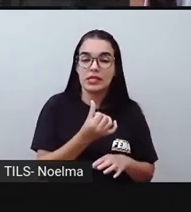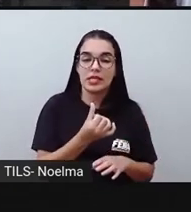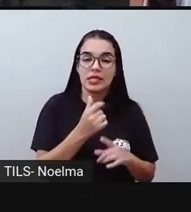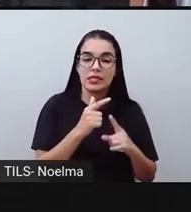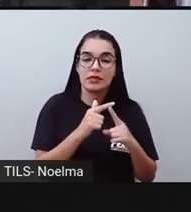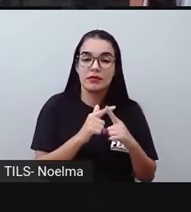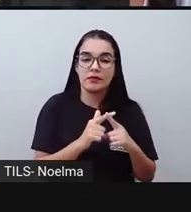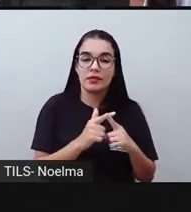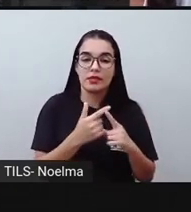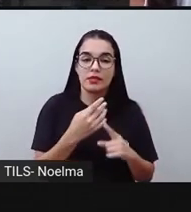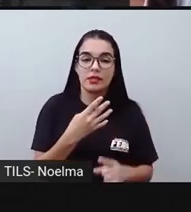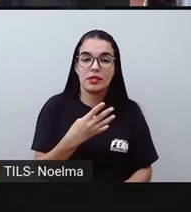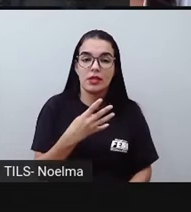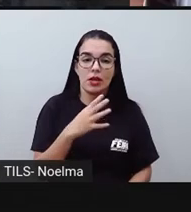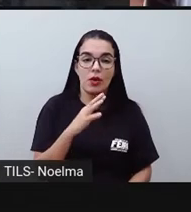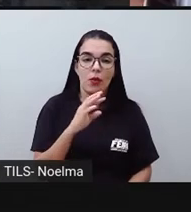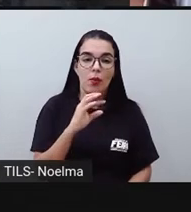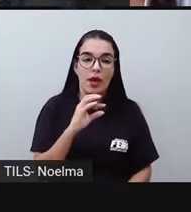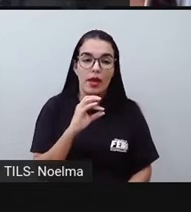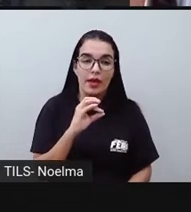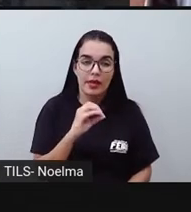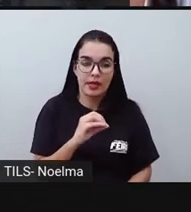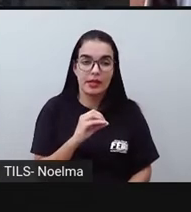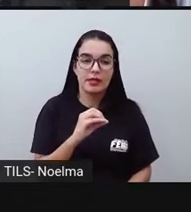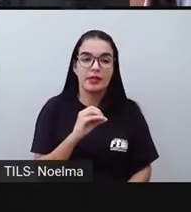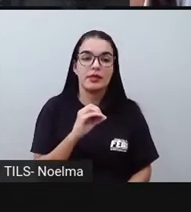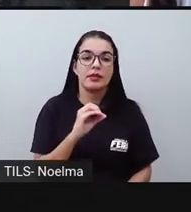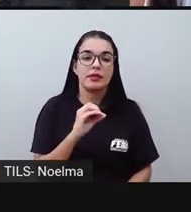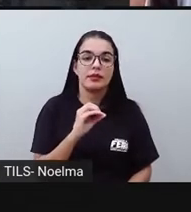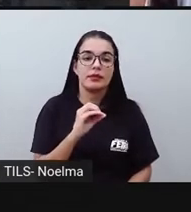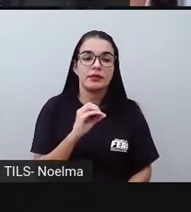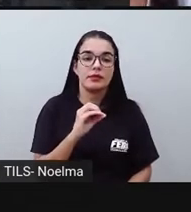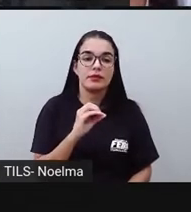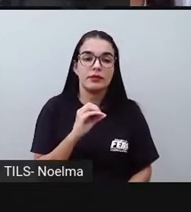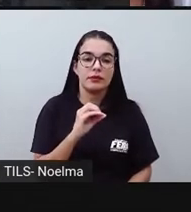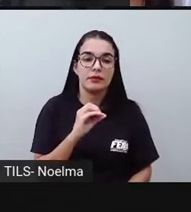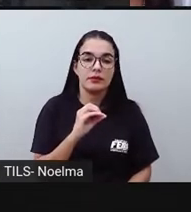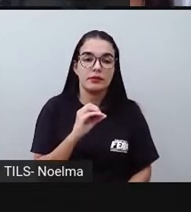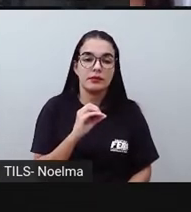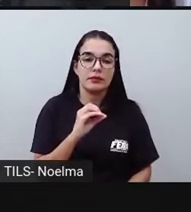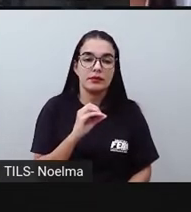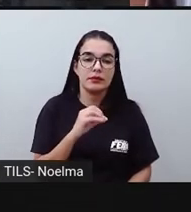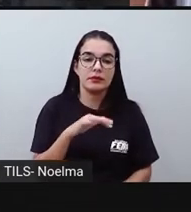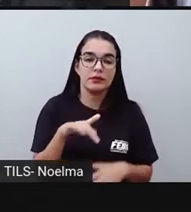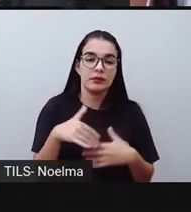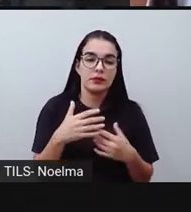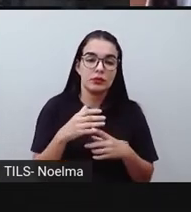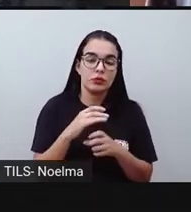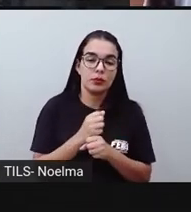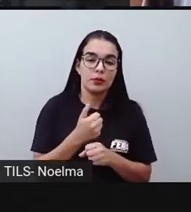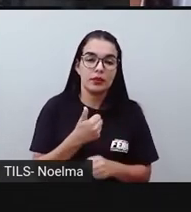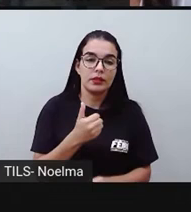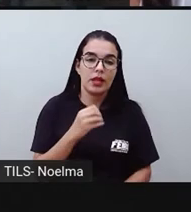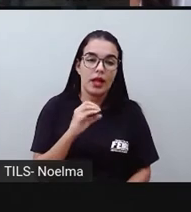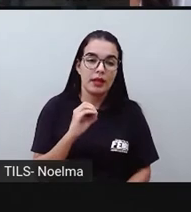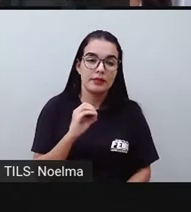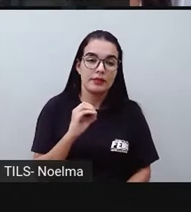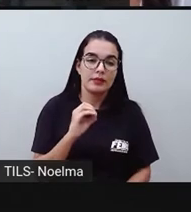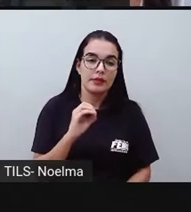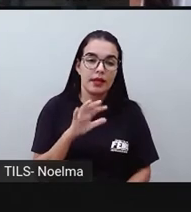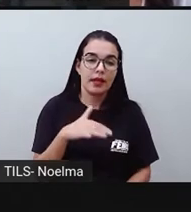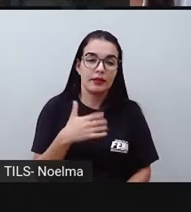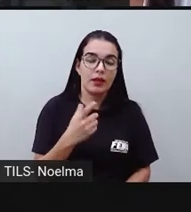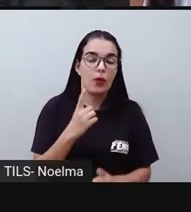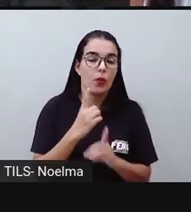quando eu estou somando esse 1, eu estou somando... Eu estou somando 10, não é? E aí, quando a gente encontra